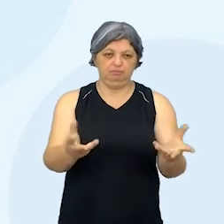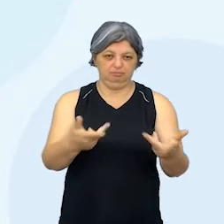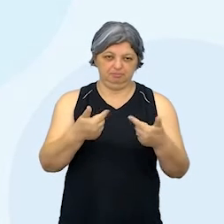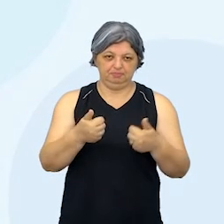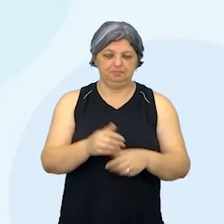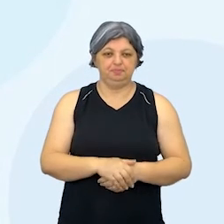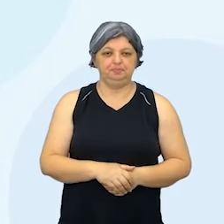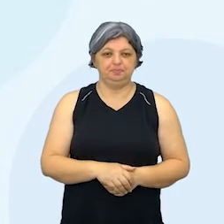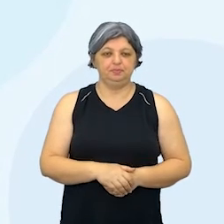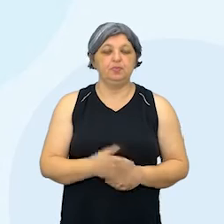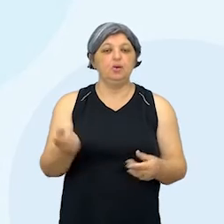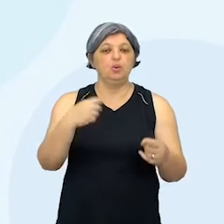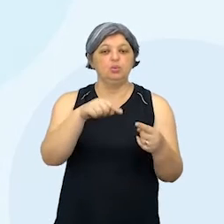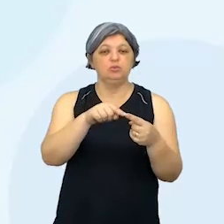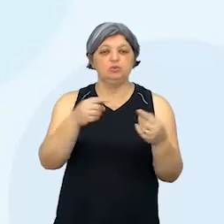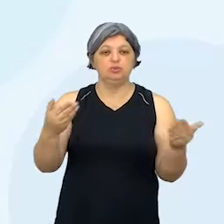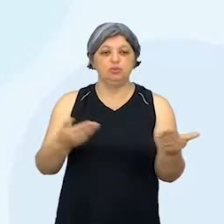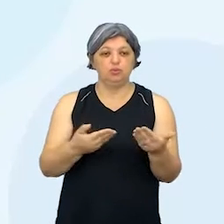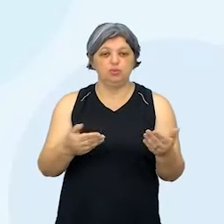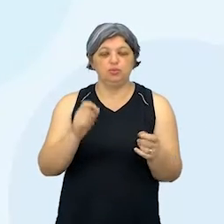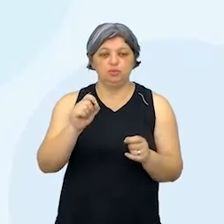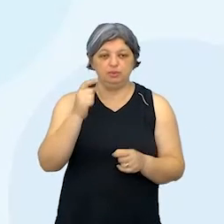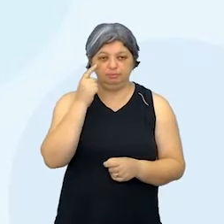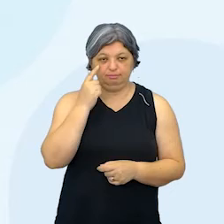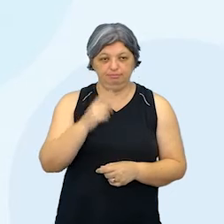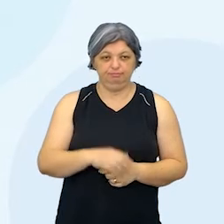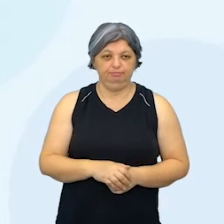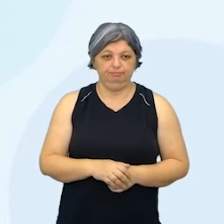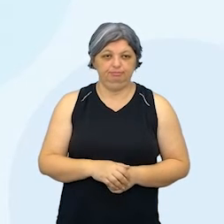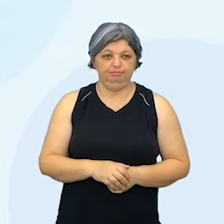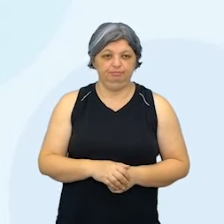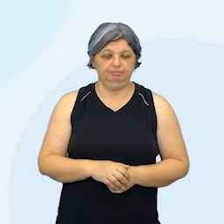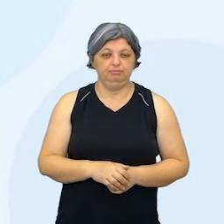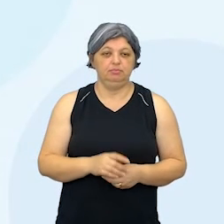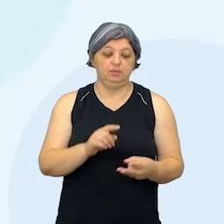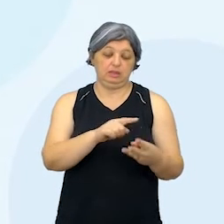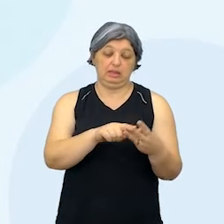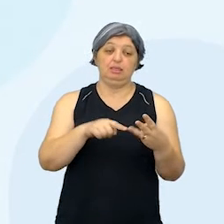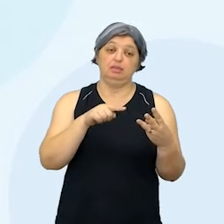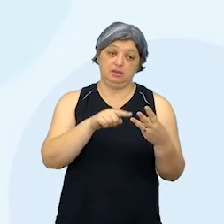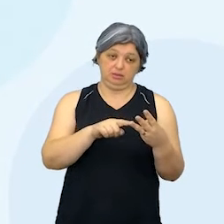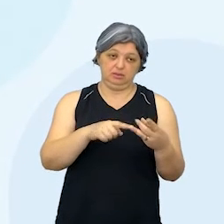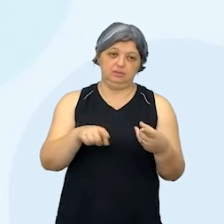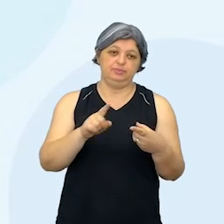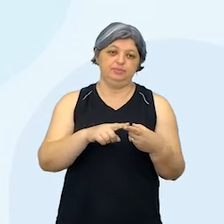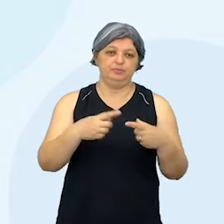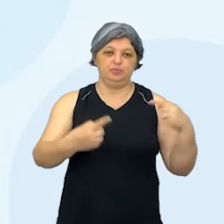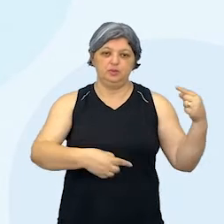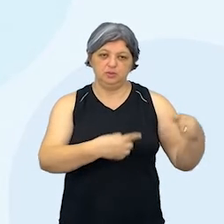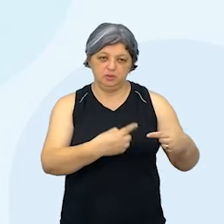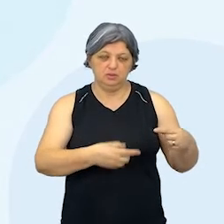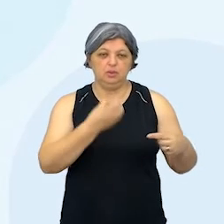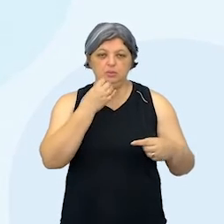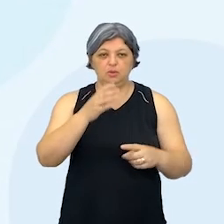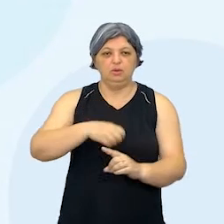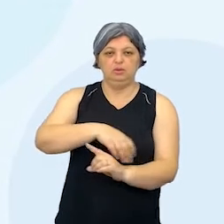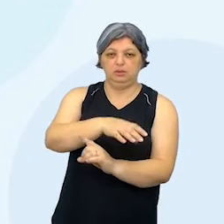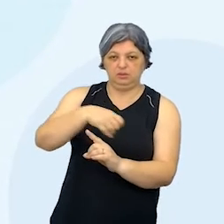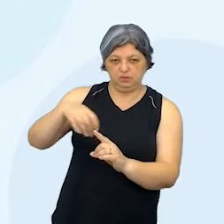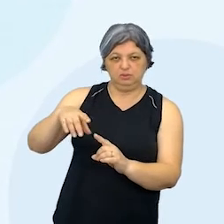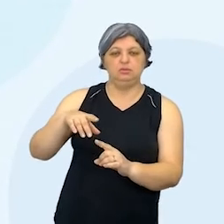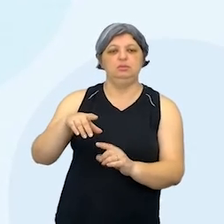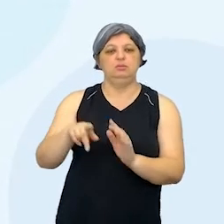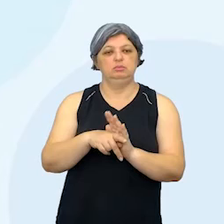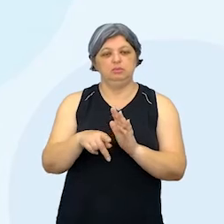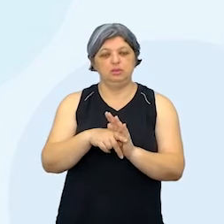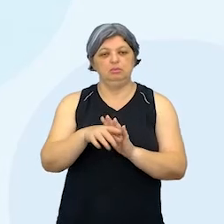vamos para os objetivos de hoje. Nossos objetivos são 3, né? Discutir as boas intervenções em relação ao trabalho com o projeto